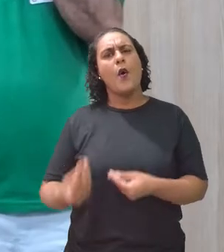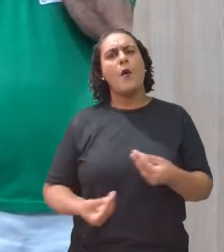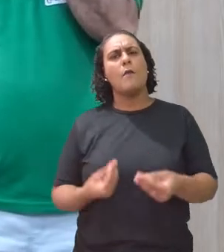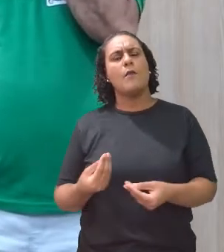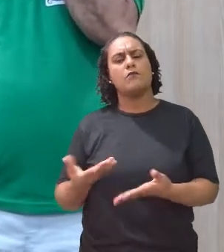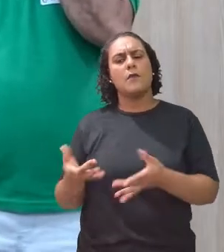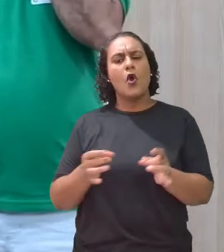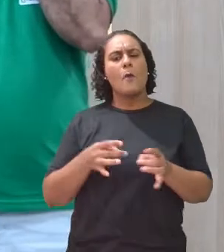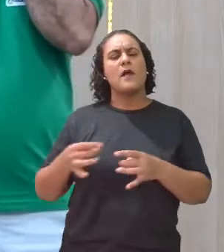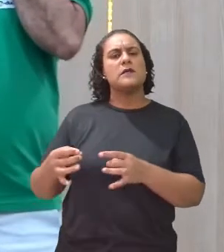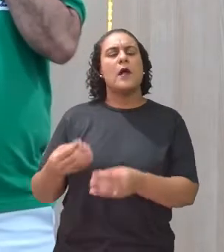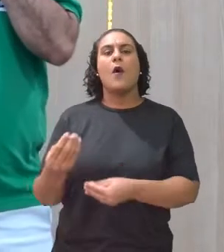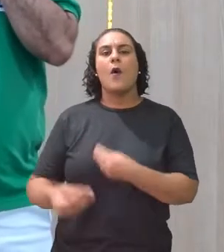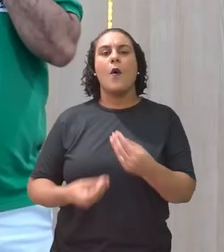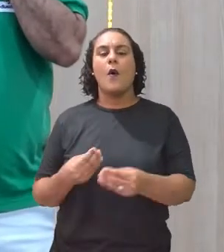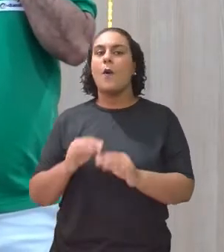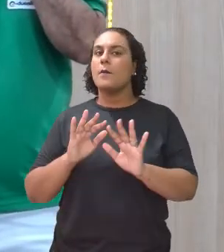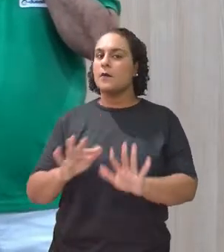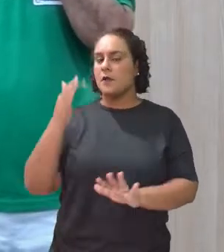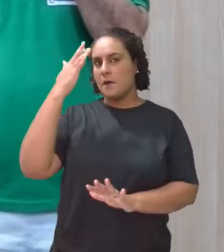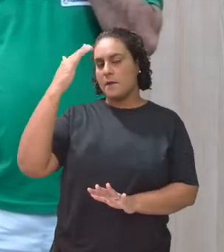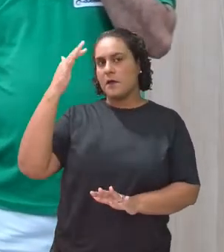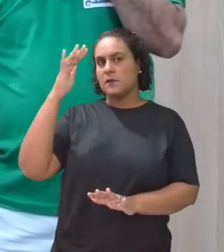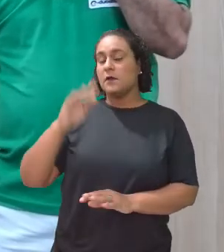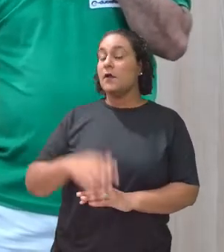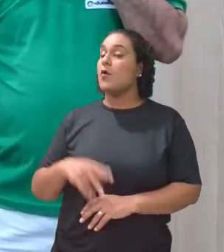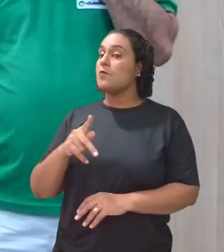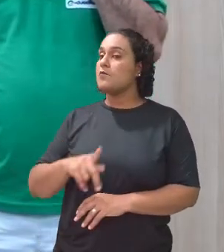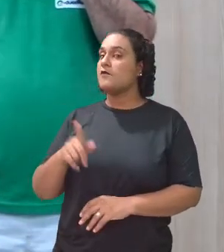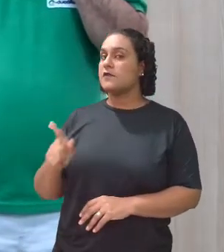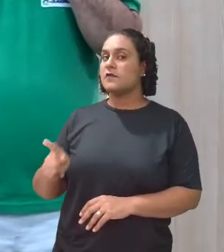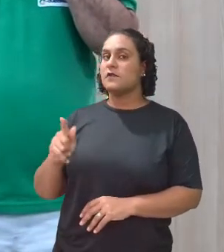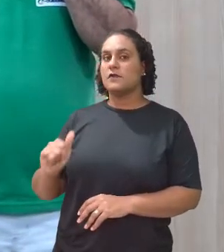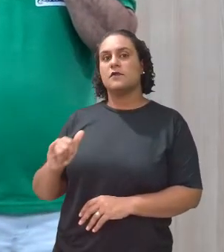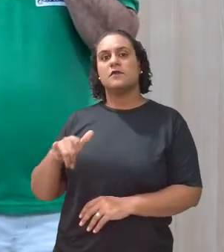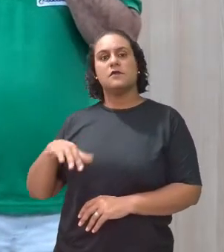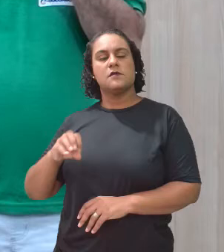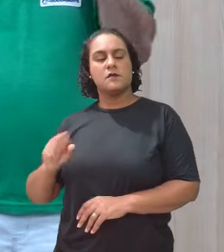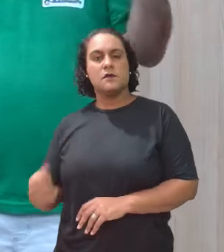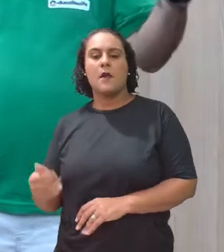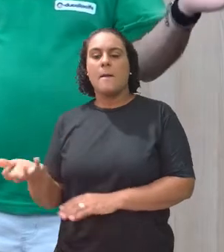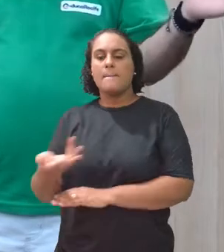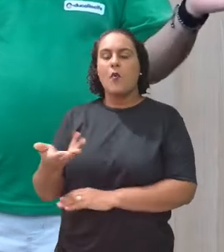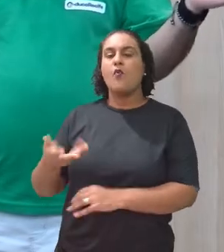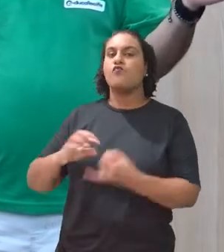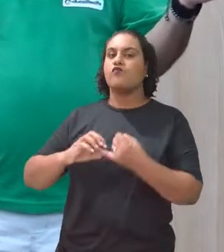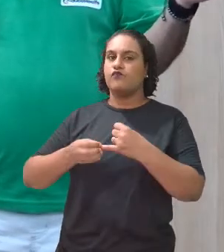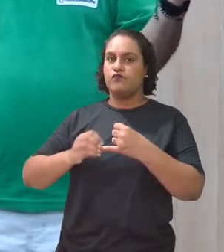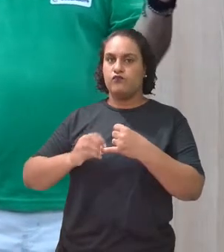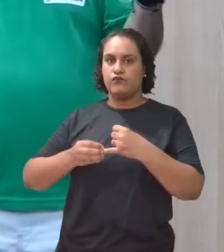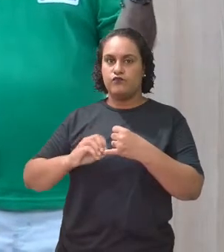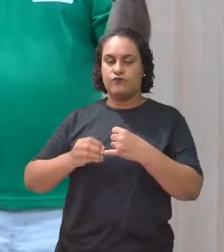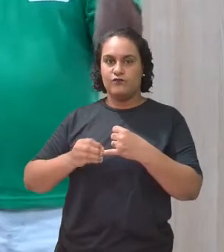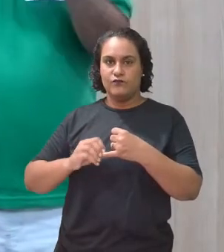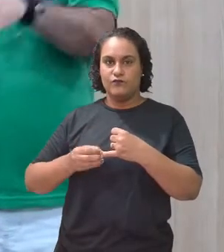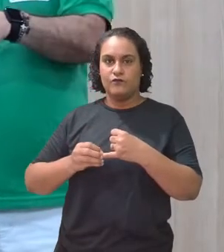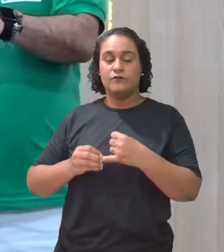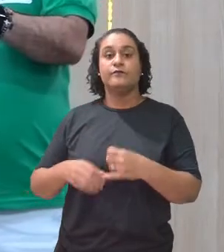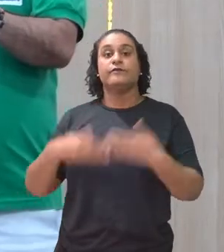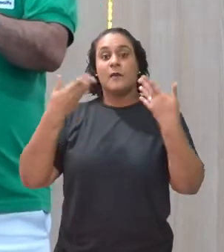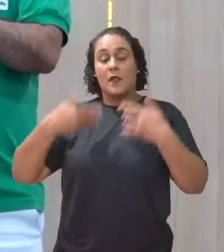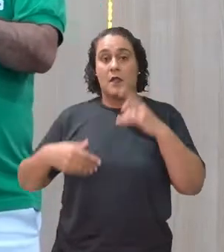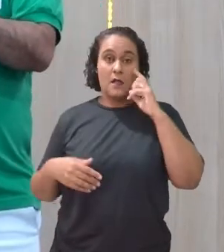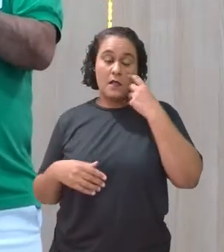realizavam o comércio? Vamos imaginar o seguinte, o professor Gilson, ele produz feijão e Elai,